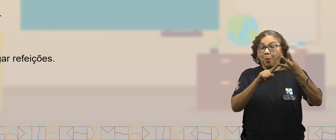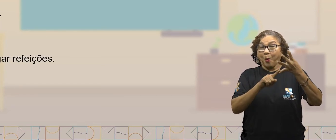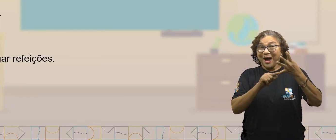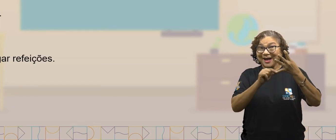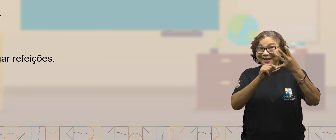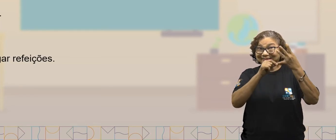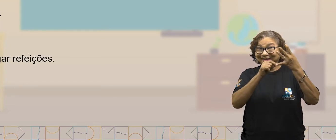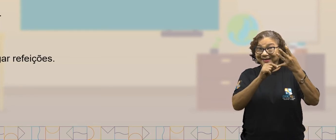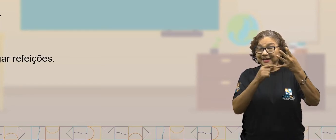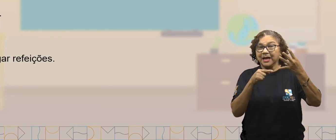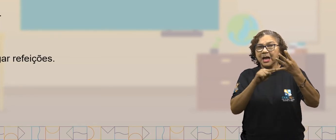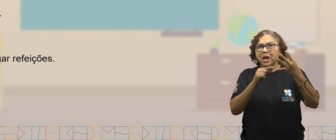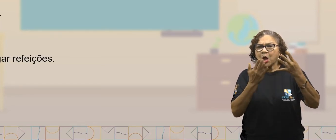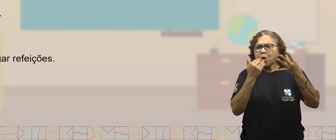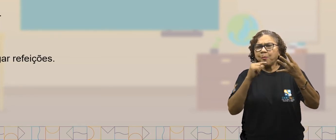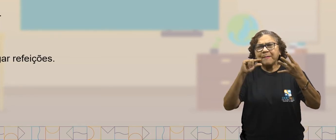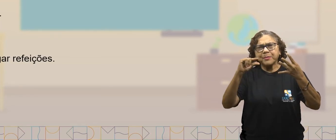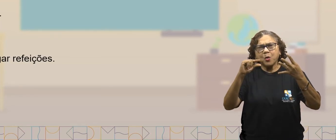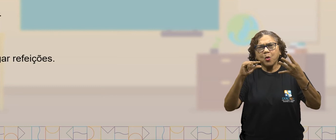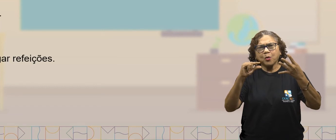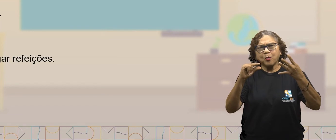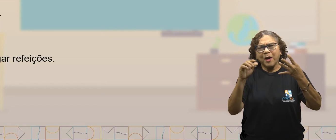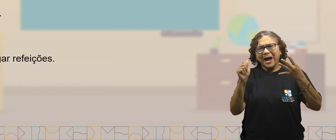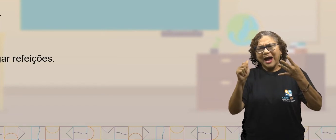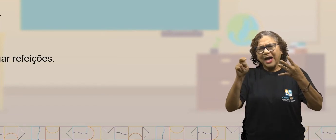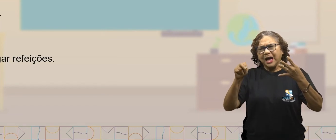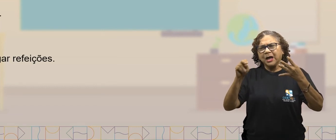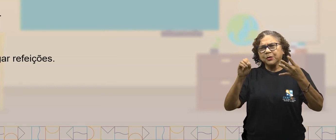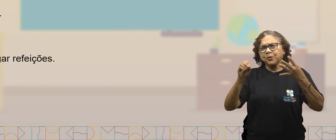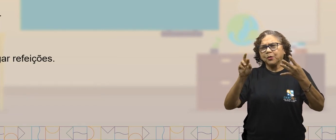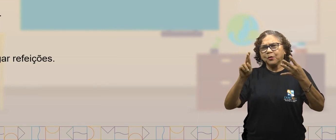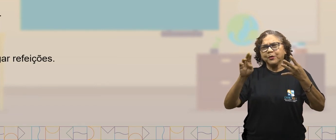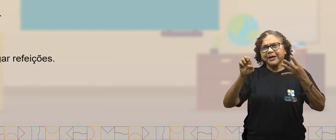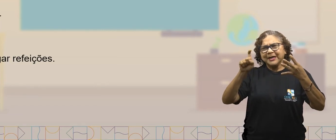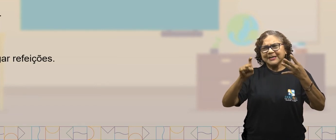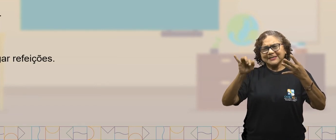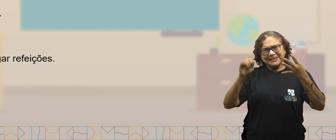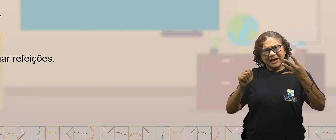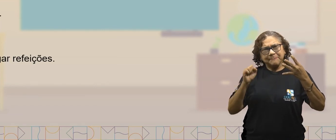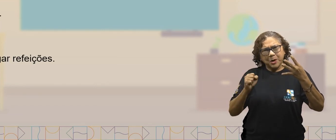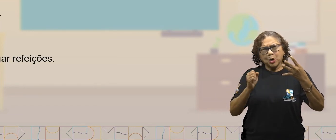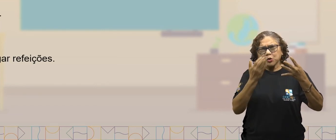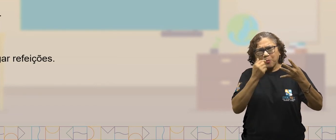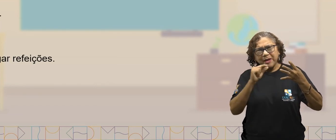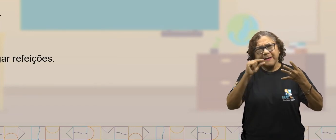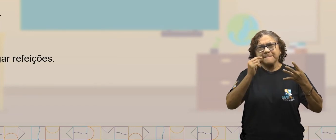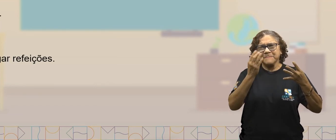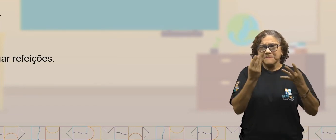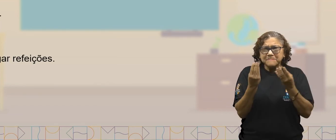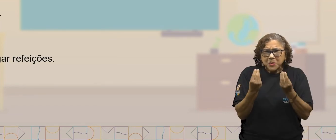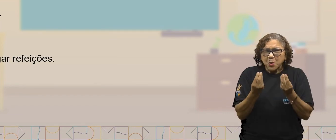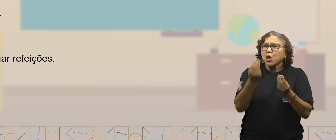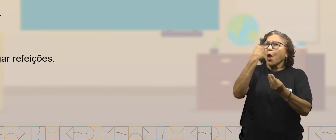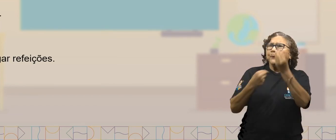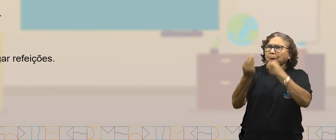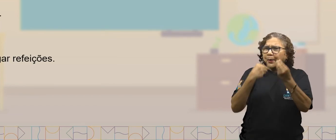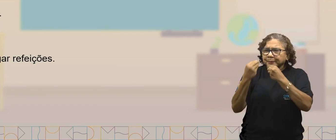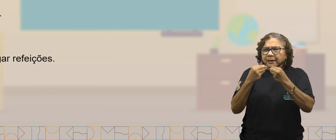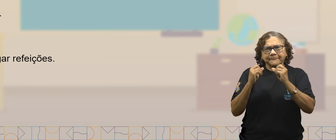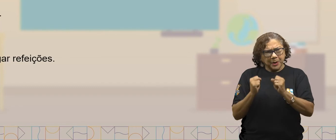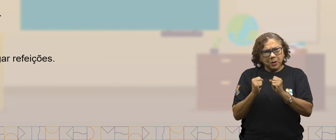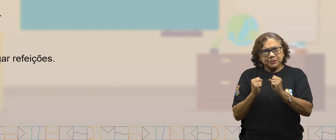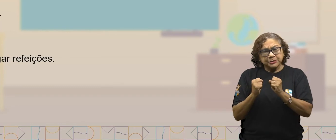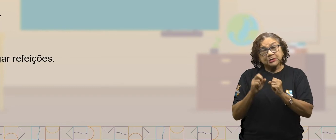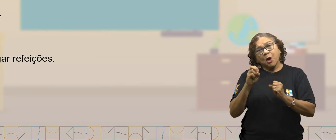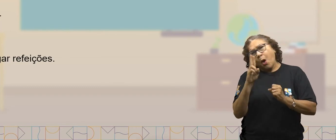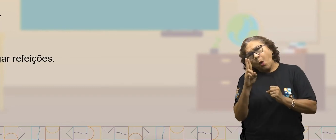comer pouco. Professora, uma pessoa com anorexia pode comer muito ou pode comer pouco? Pode, gente. Os